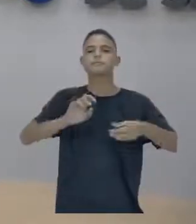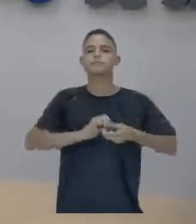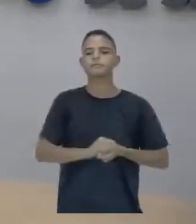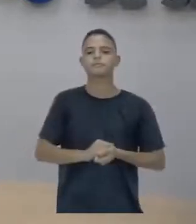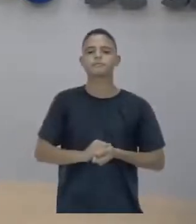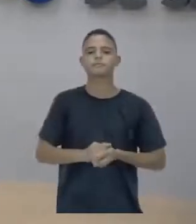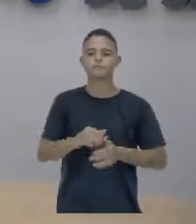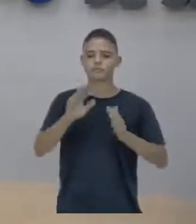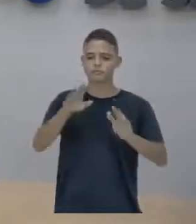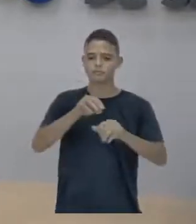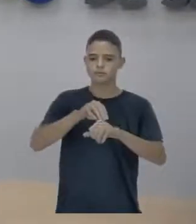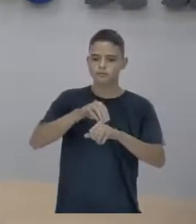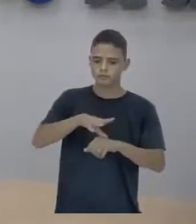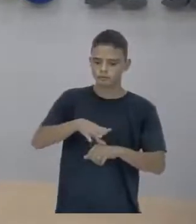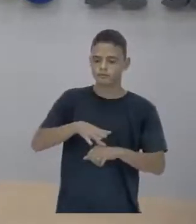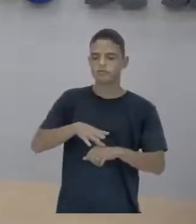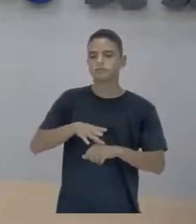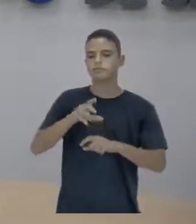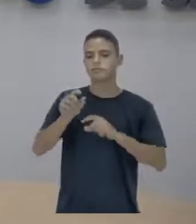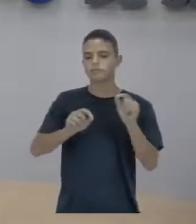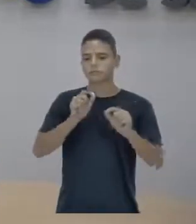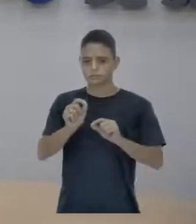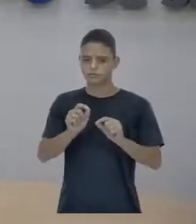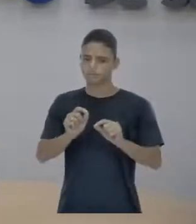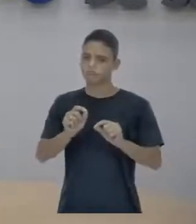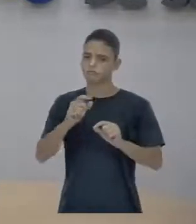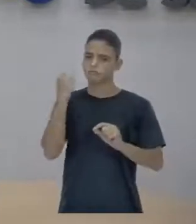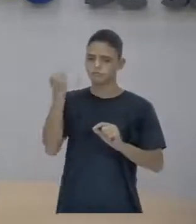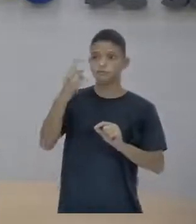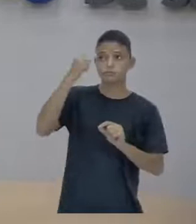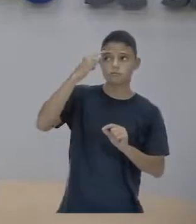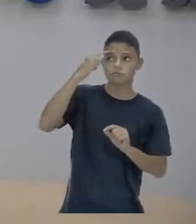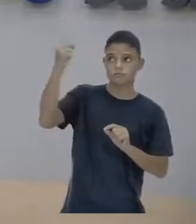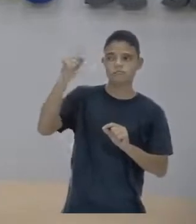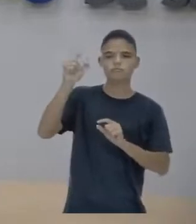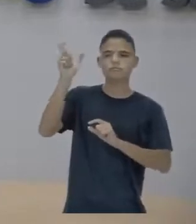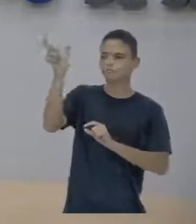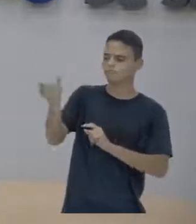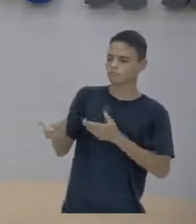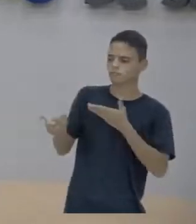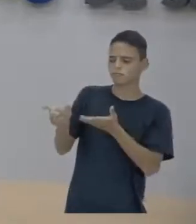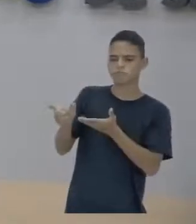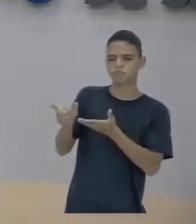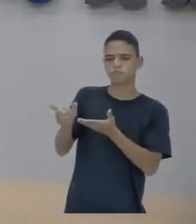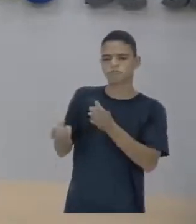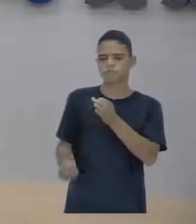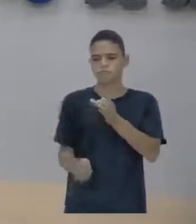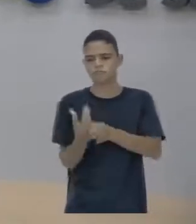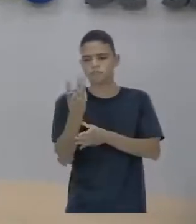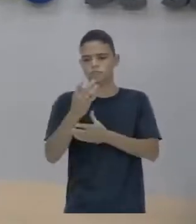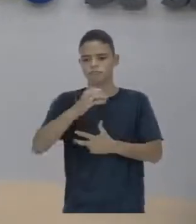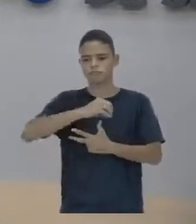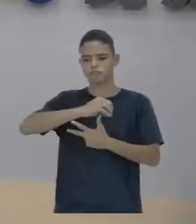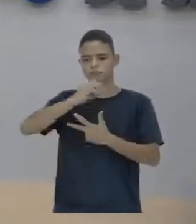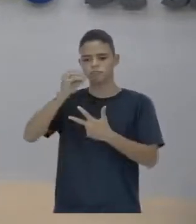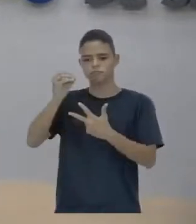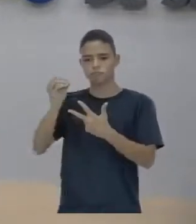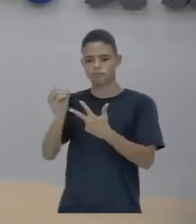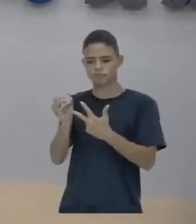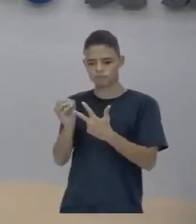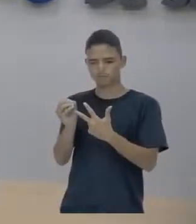um adendo aqui, para que a gente pense quem elabora, né, a prova aí do Enem, quais são